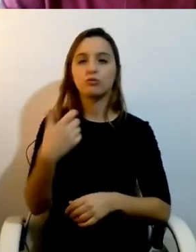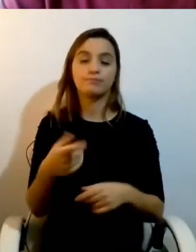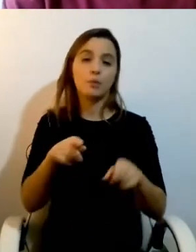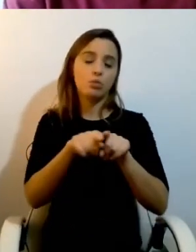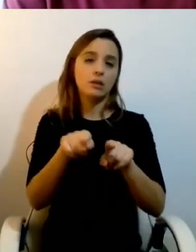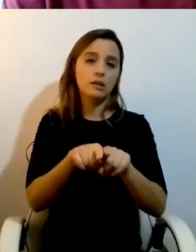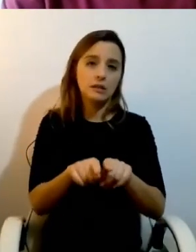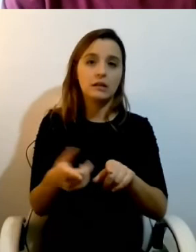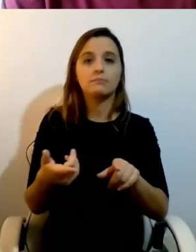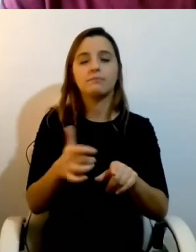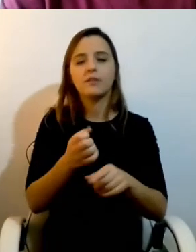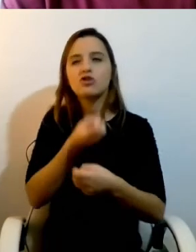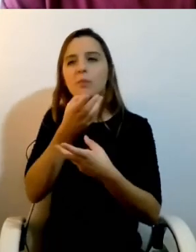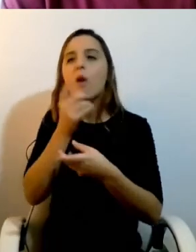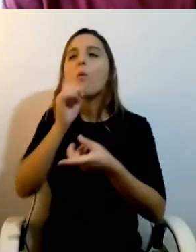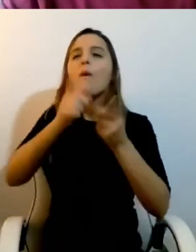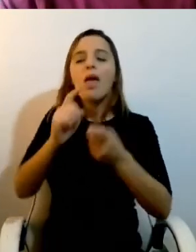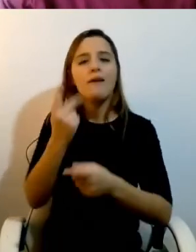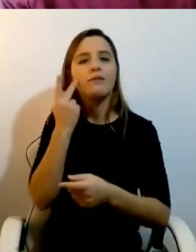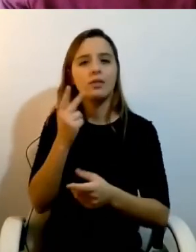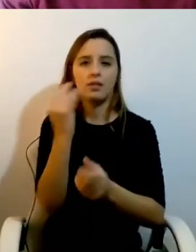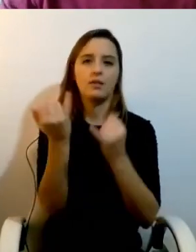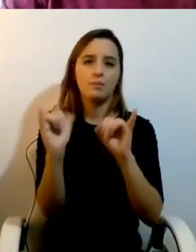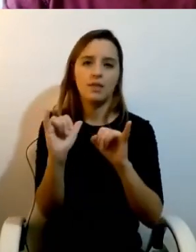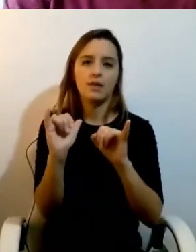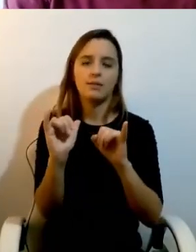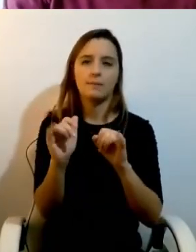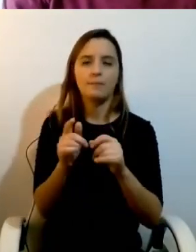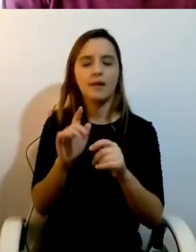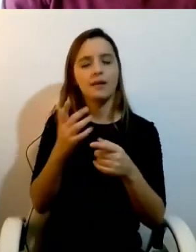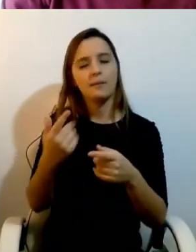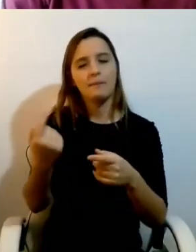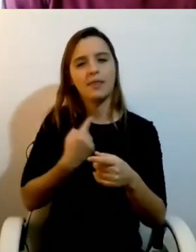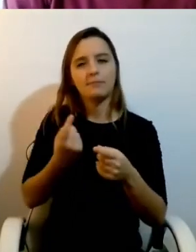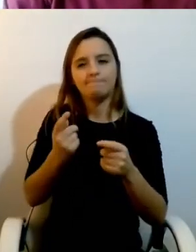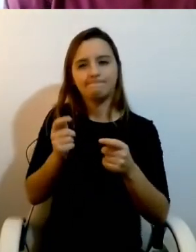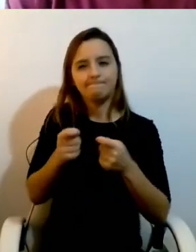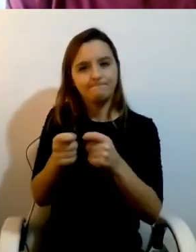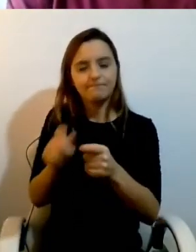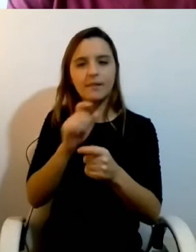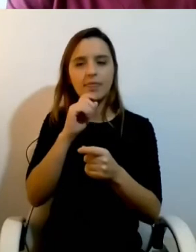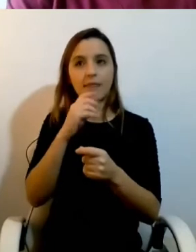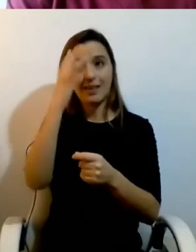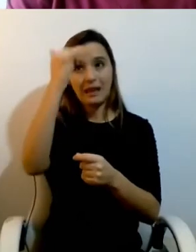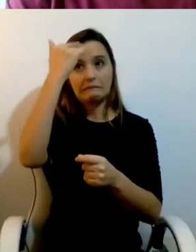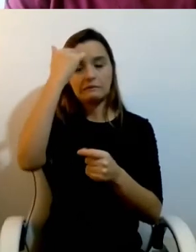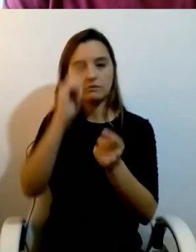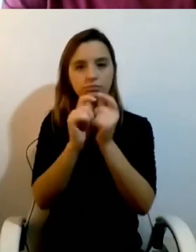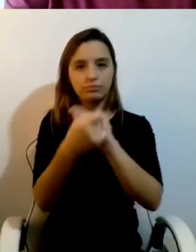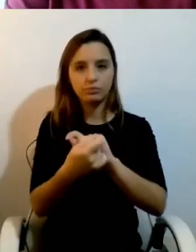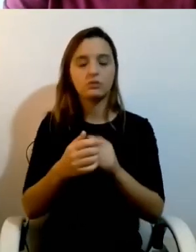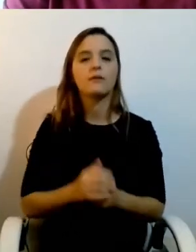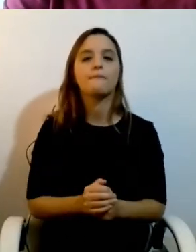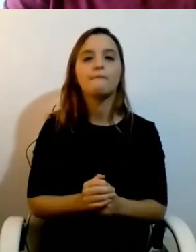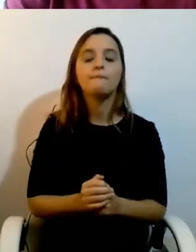independente e como isto é efetivamente uma mudança de paradigma. Só Só